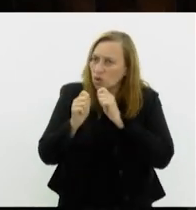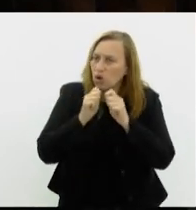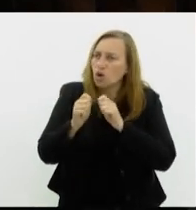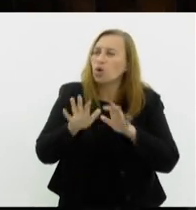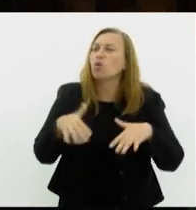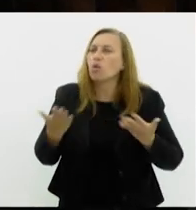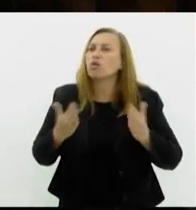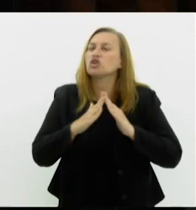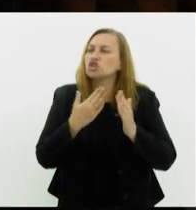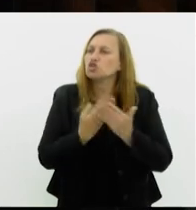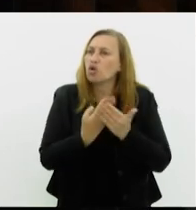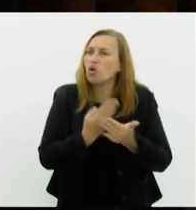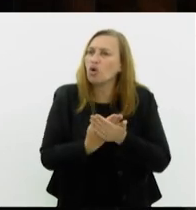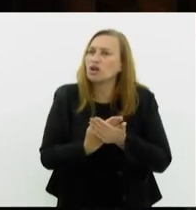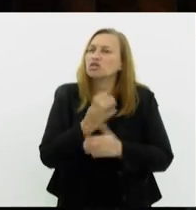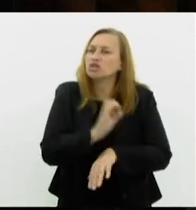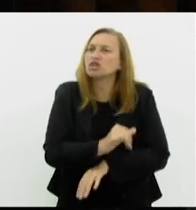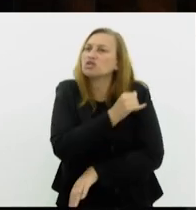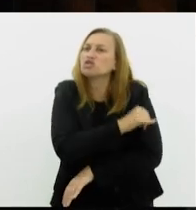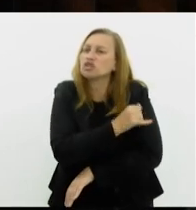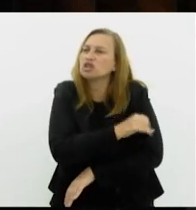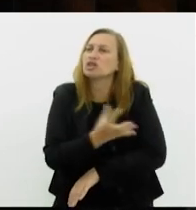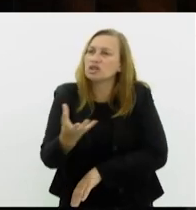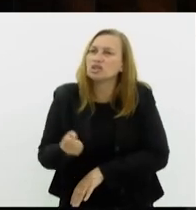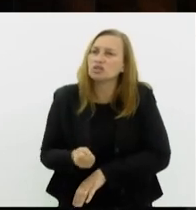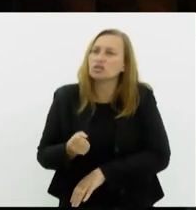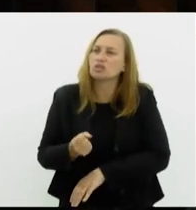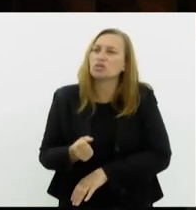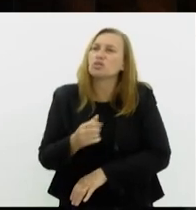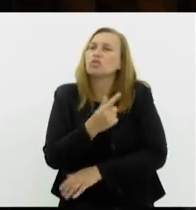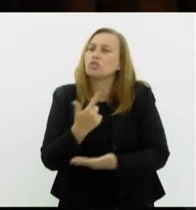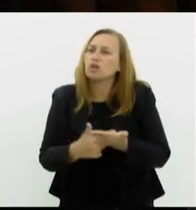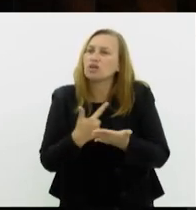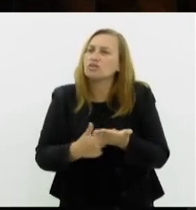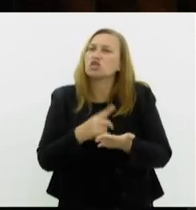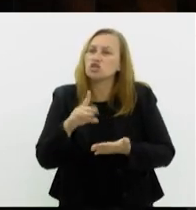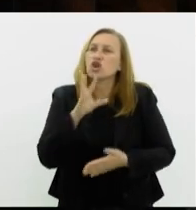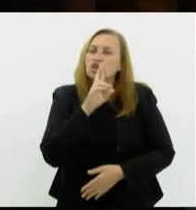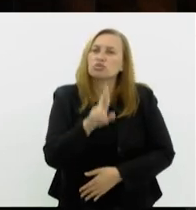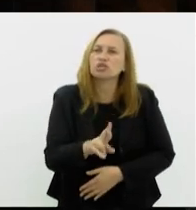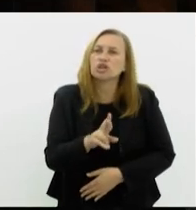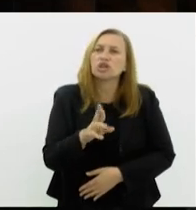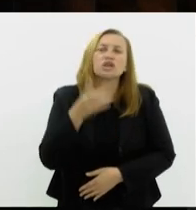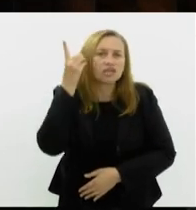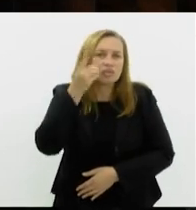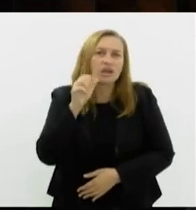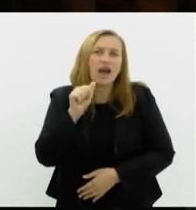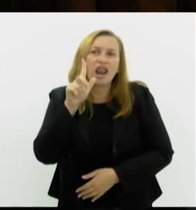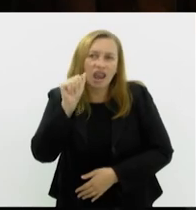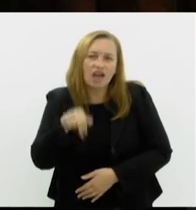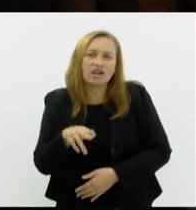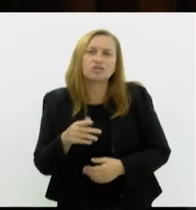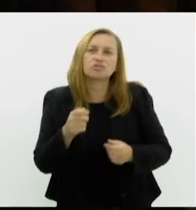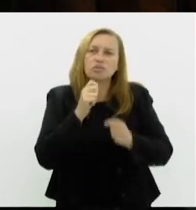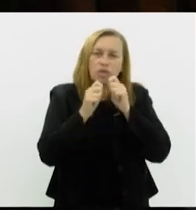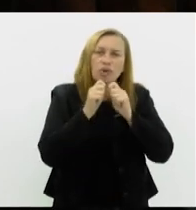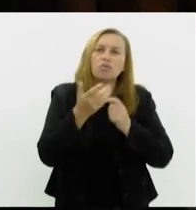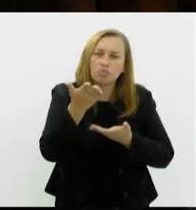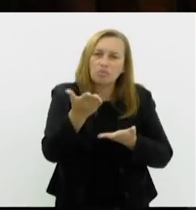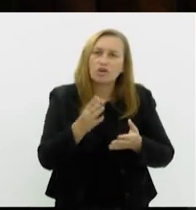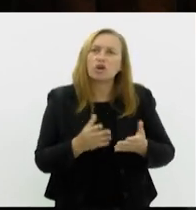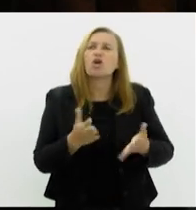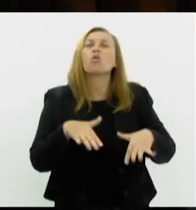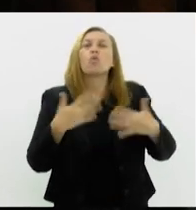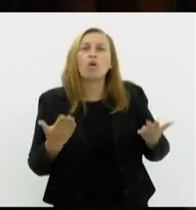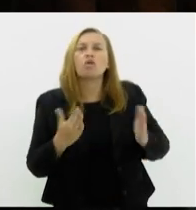escola concluir, do Estado do Rio de Janeiro adotou Serafino. Esse livro? Para concluir, deputado, é só o deputado responder. Deputado Alan Lopes, o microfone está aberto. Qual